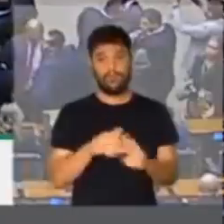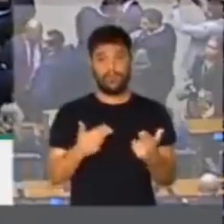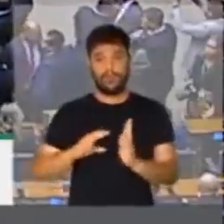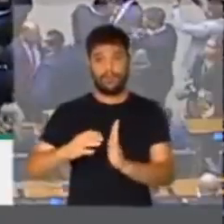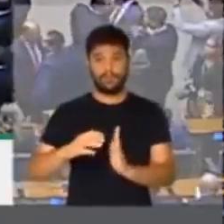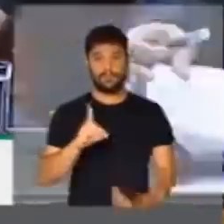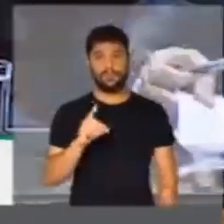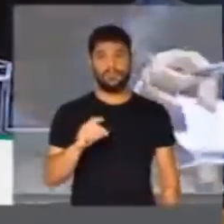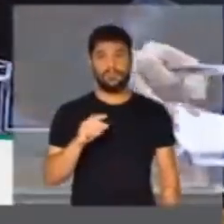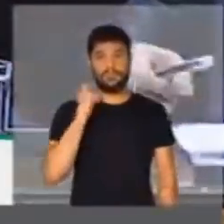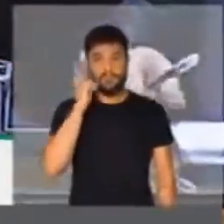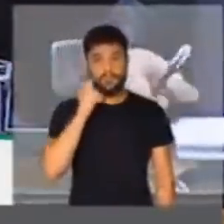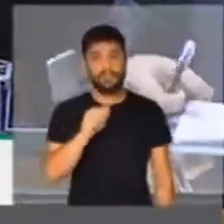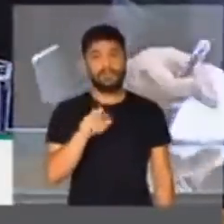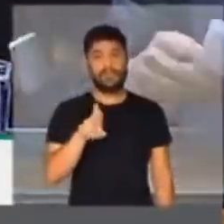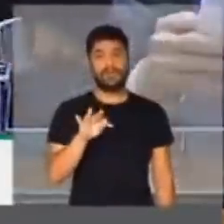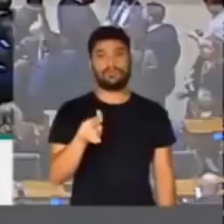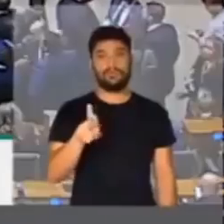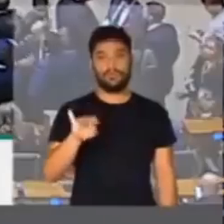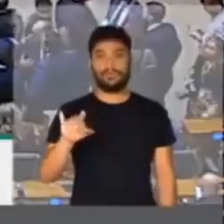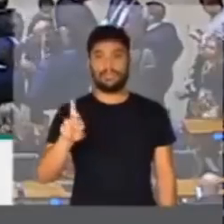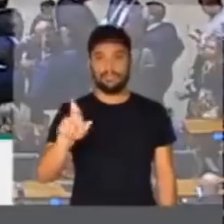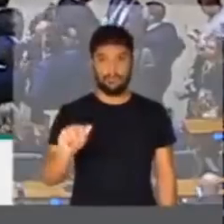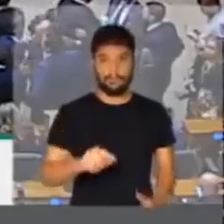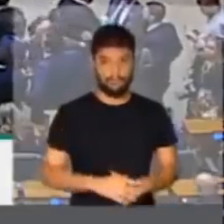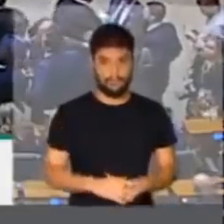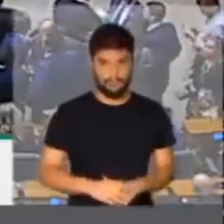presidente. Deputado Arthur Lira. Muito obrigado, presidente.